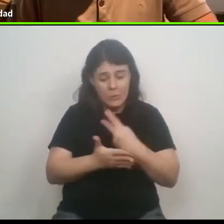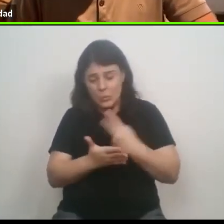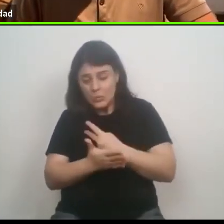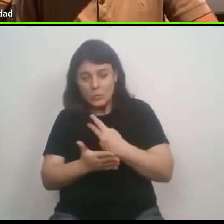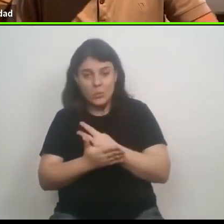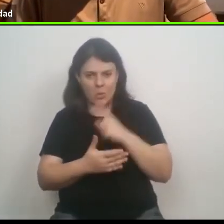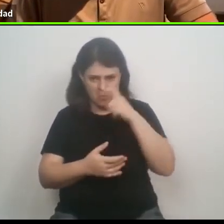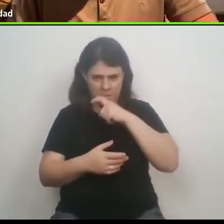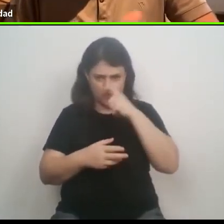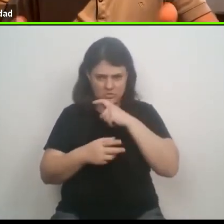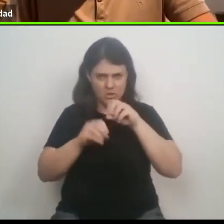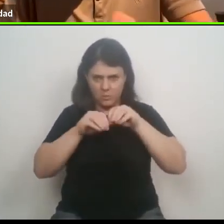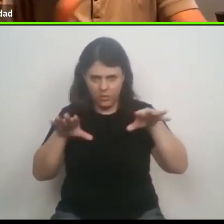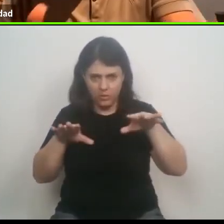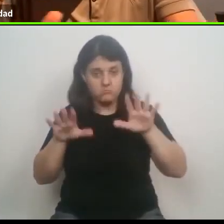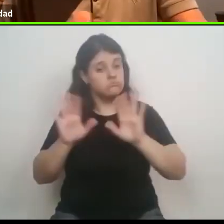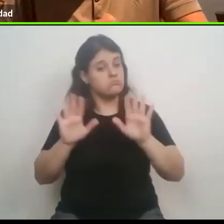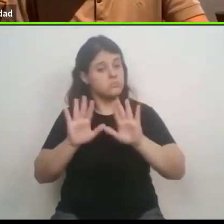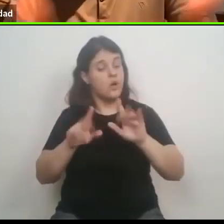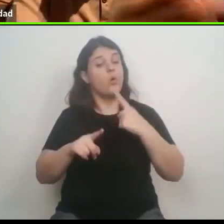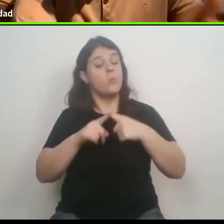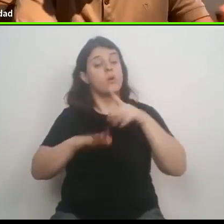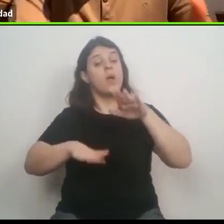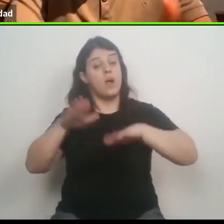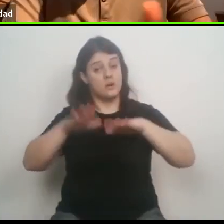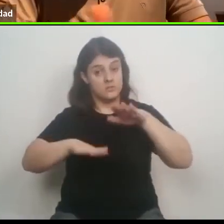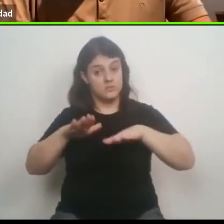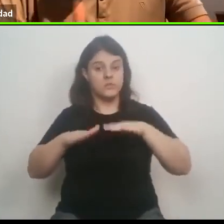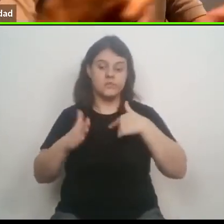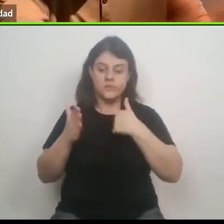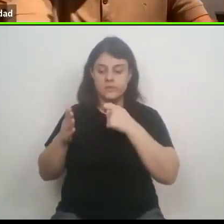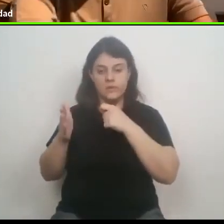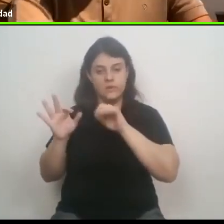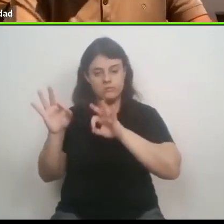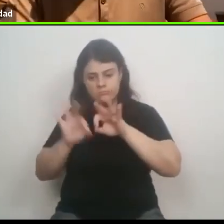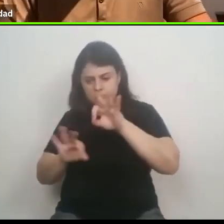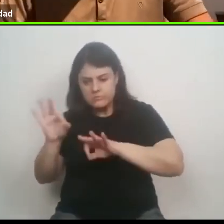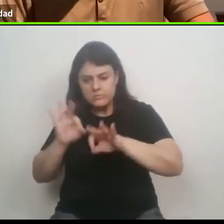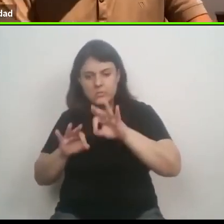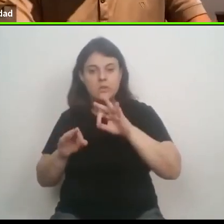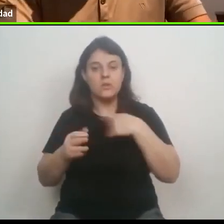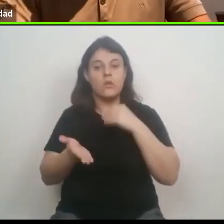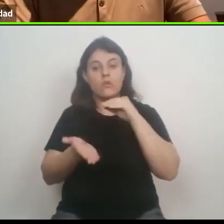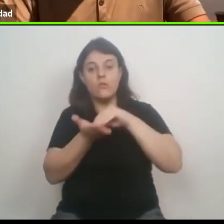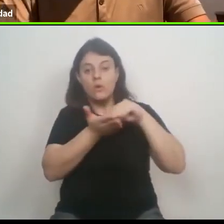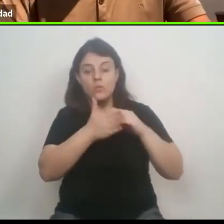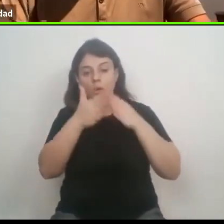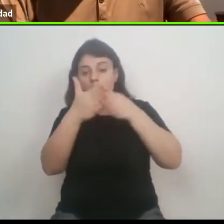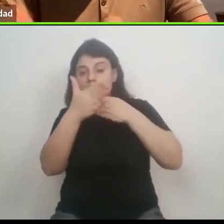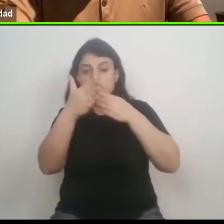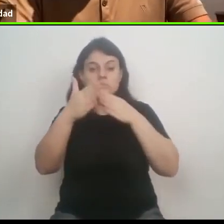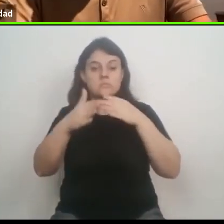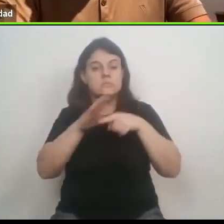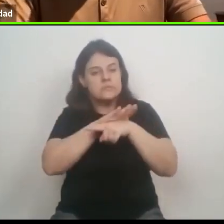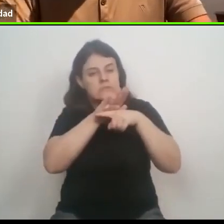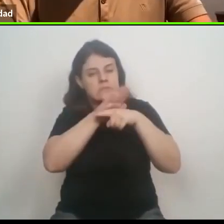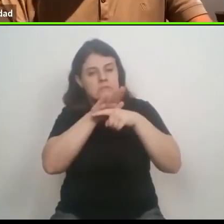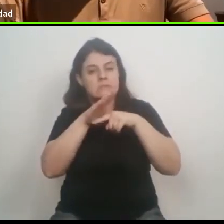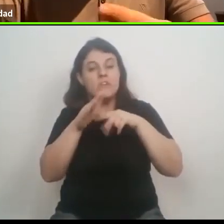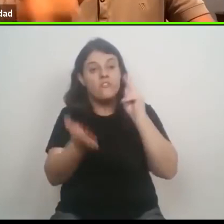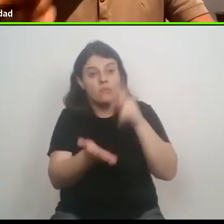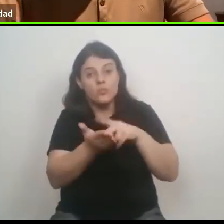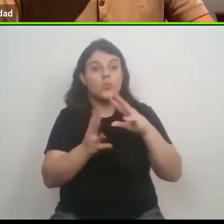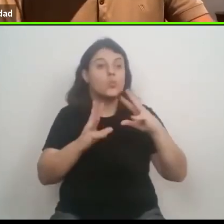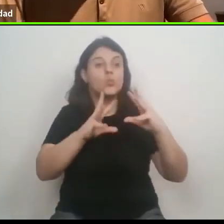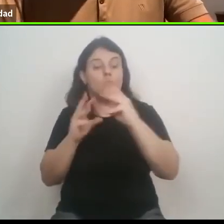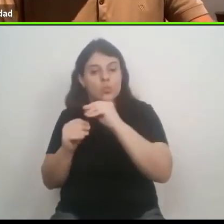fake news, porque às vezes a reportagem pode não ter apurado até o limite, né, o que aconteceu,